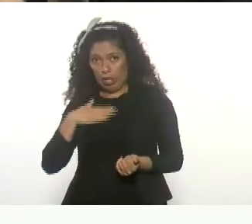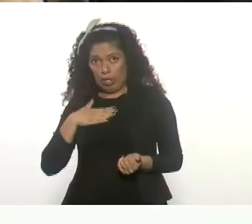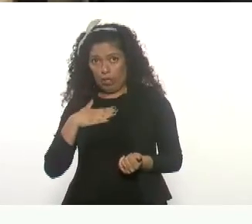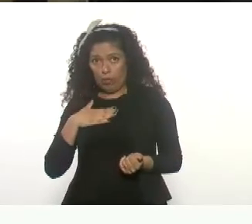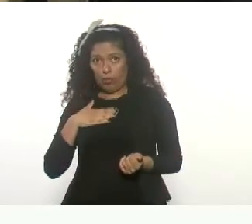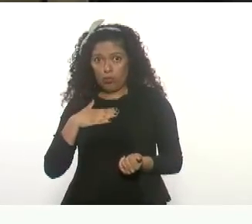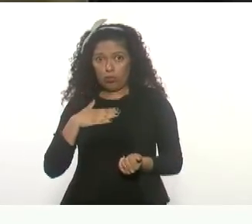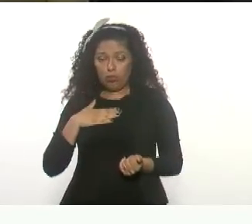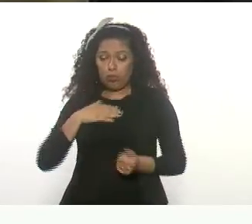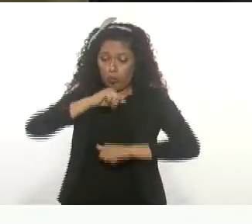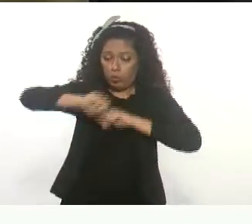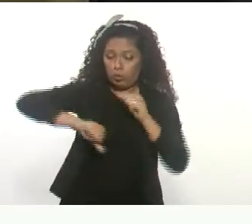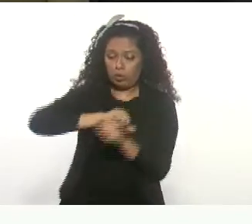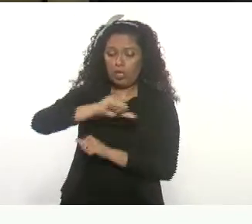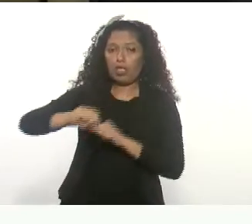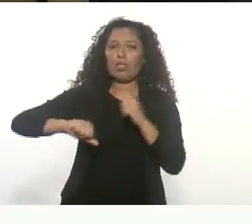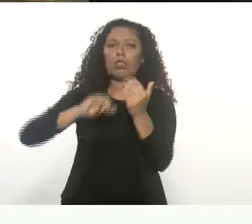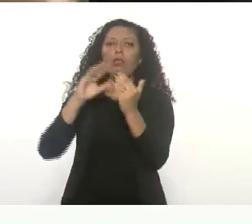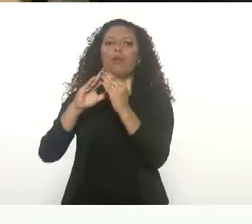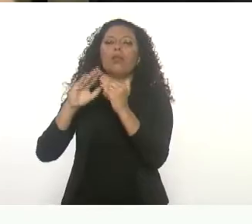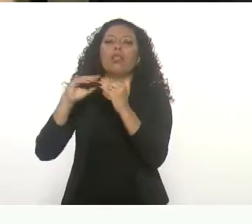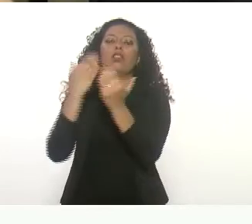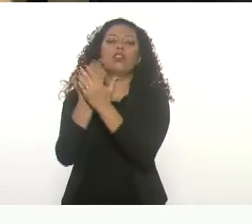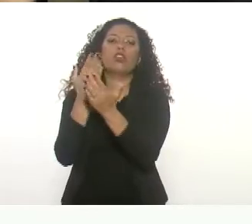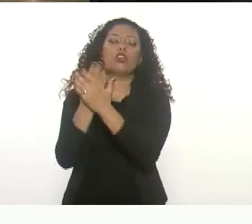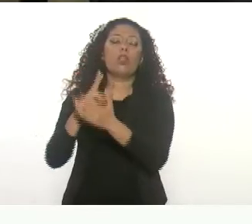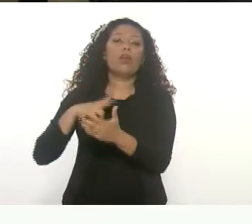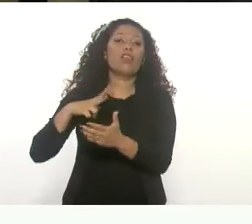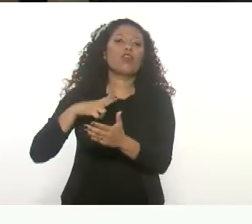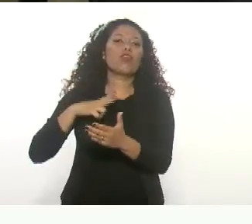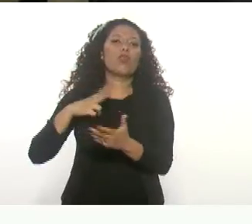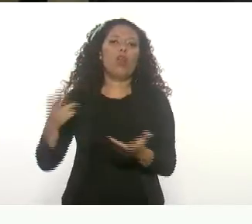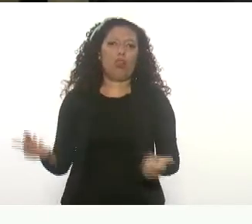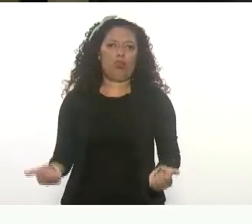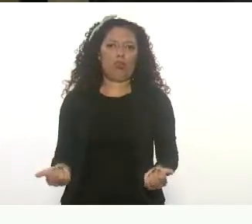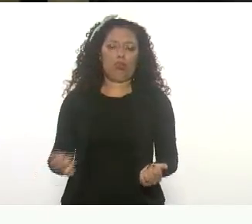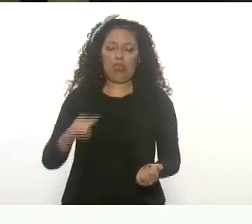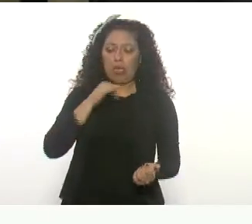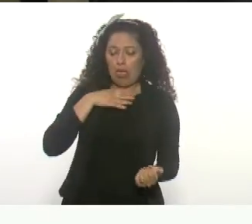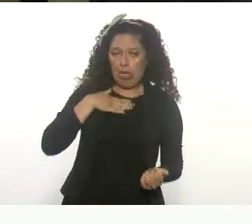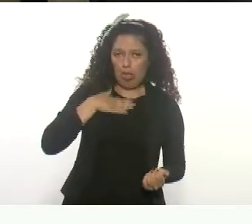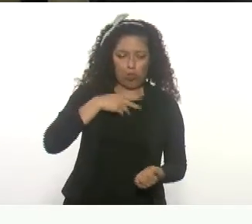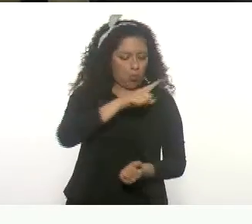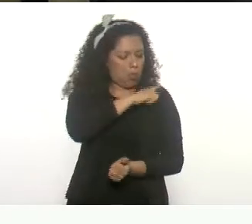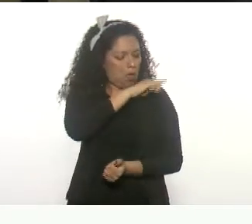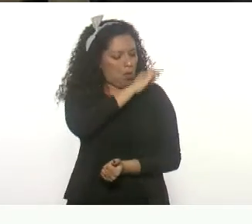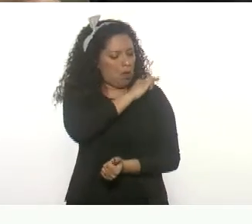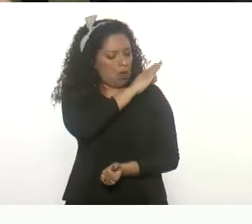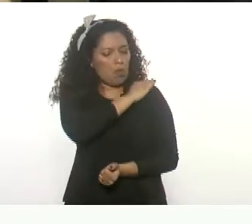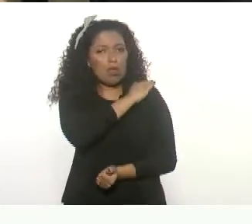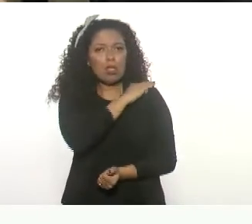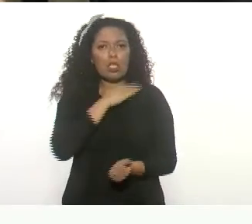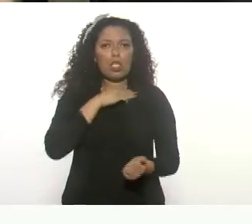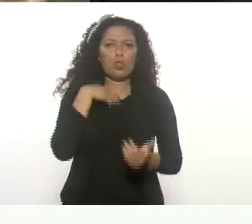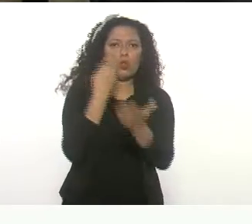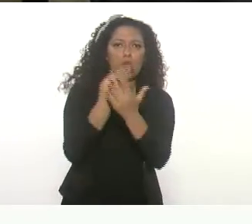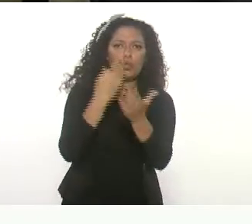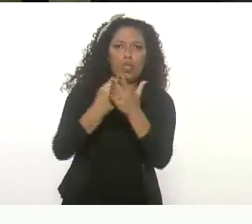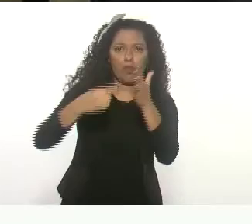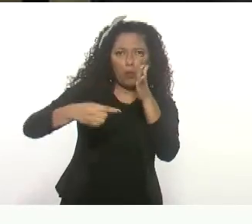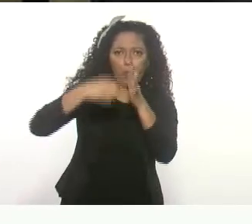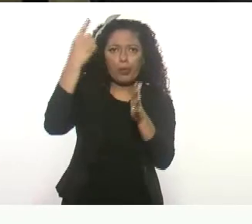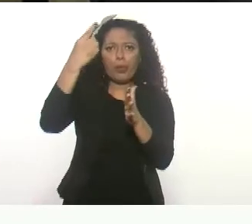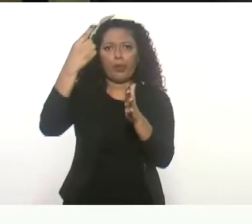meu primeiro, segundo e terceiro ano, o ensino médio e o técnico profissionalizante. Então, conforme eu estudava o primeiro ano, eu